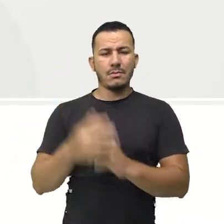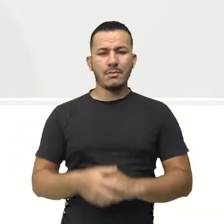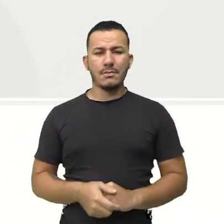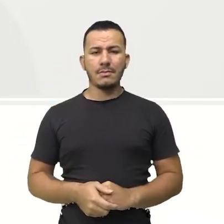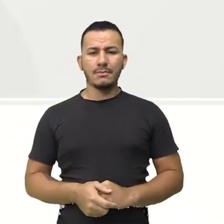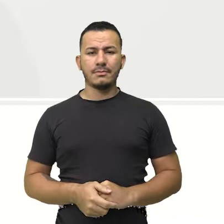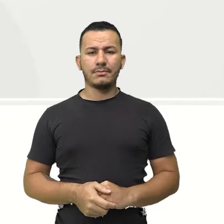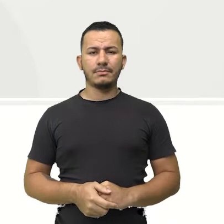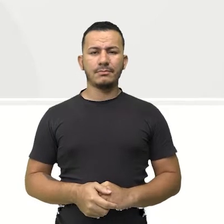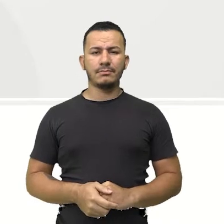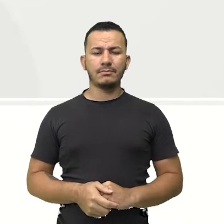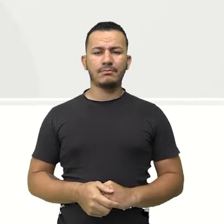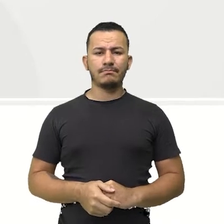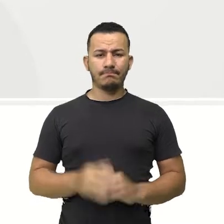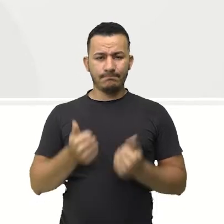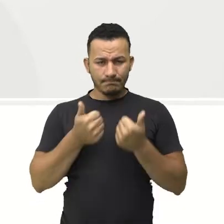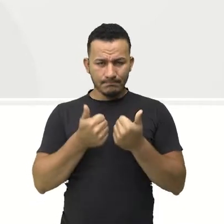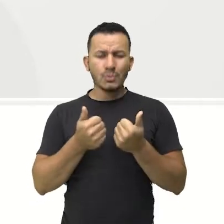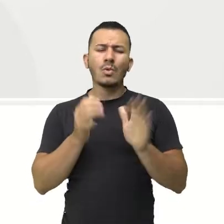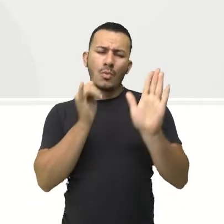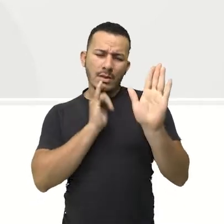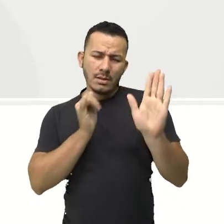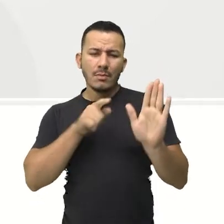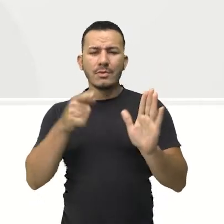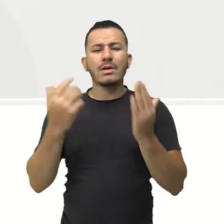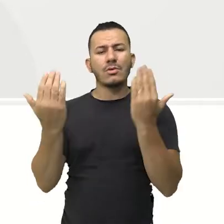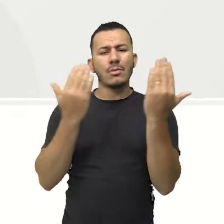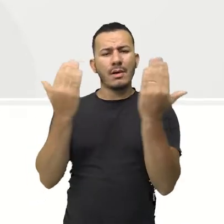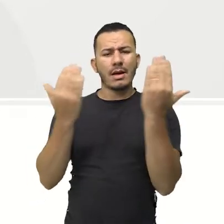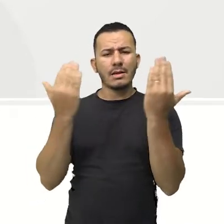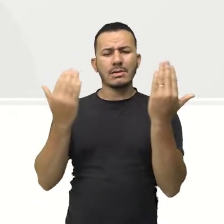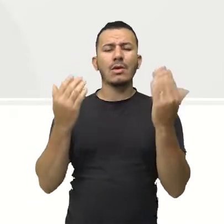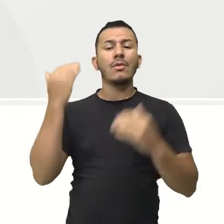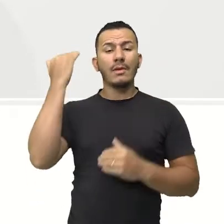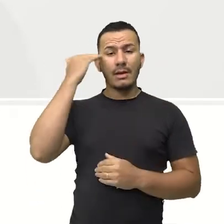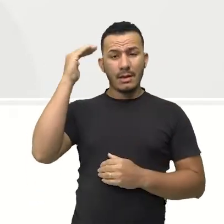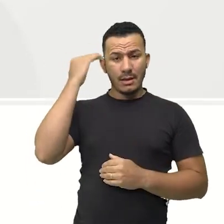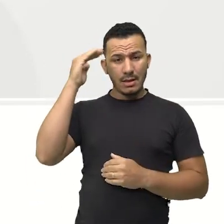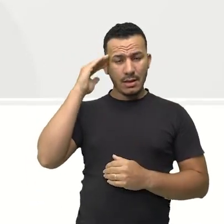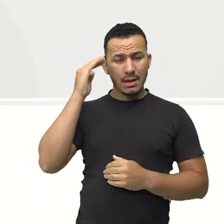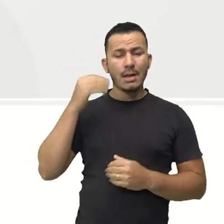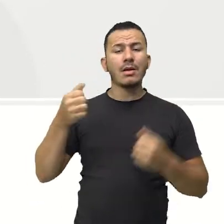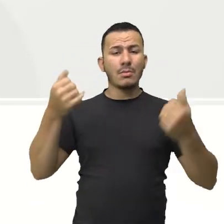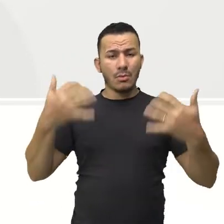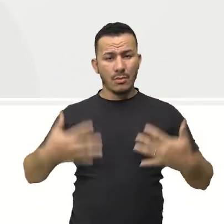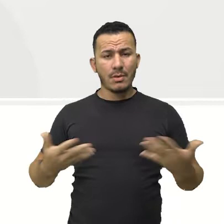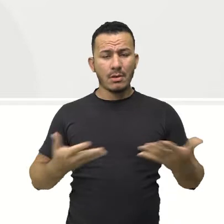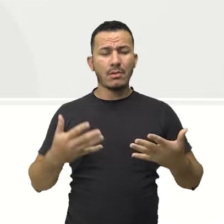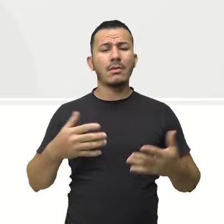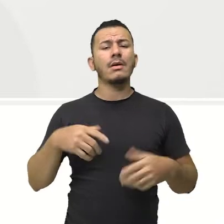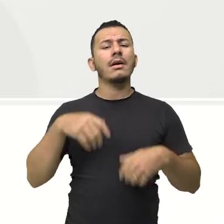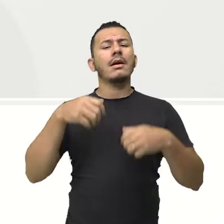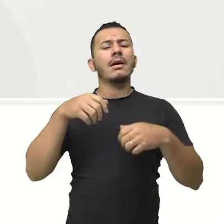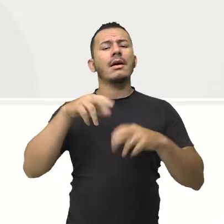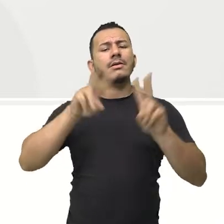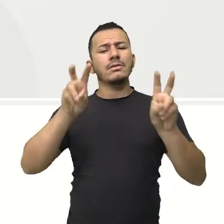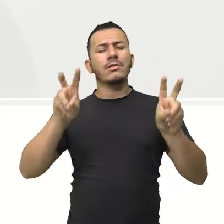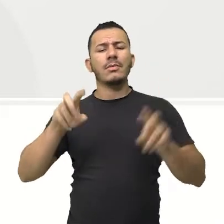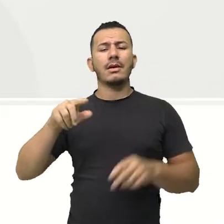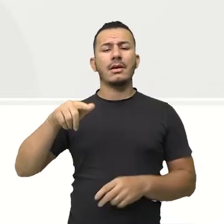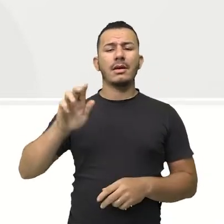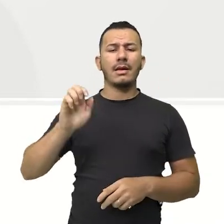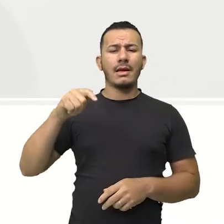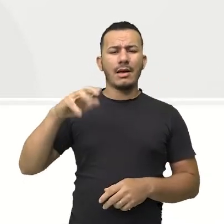mesma. Só fiz isso para você perceber que quando eu estou falando de equação, né, nem é algo